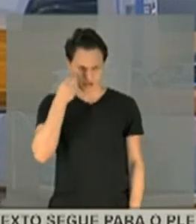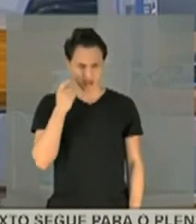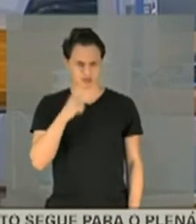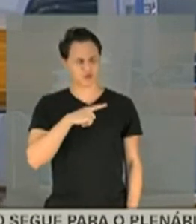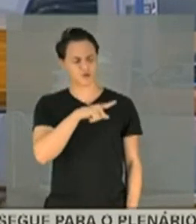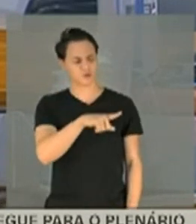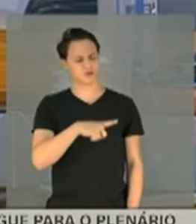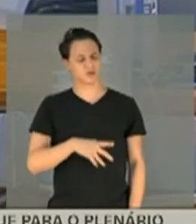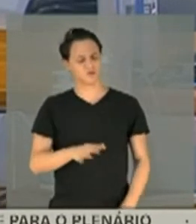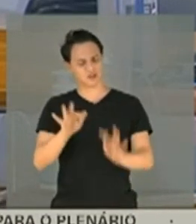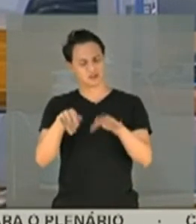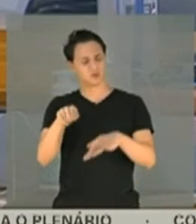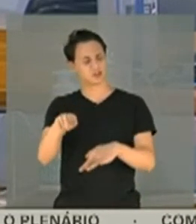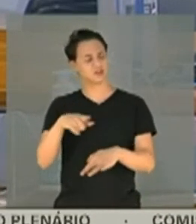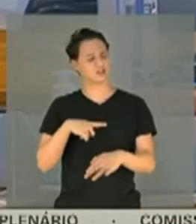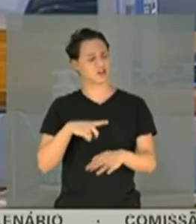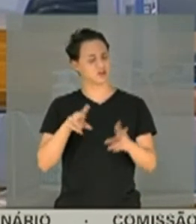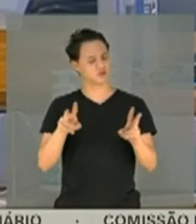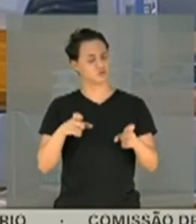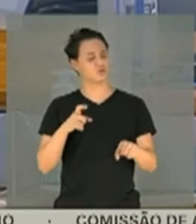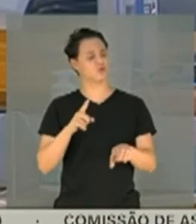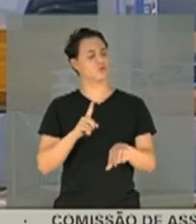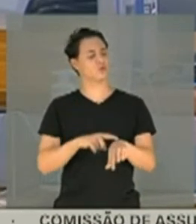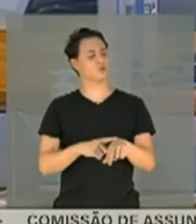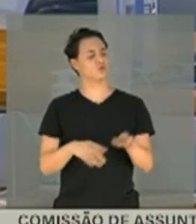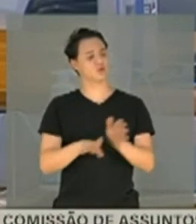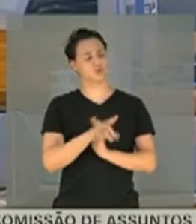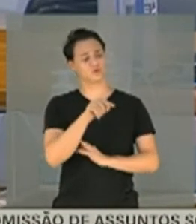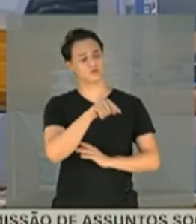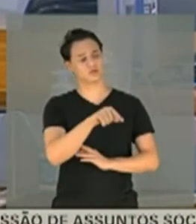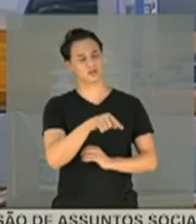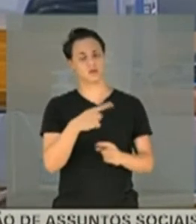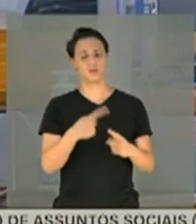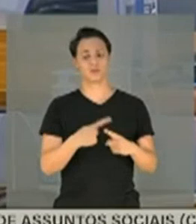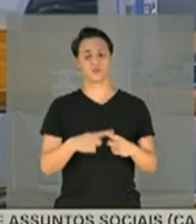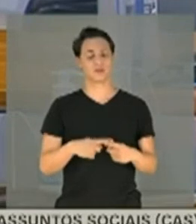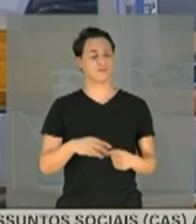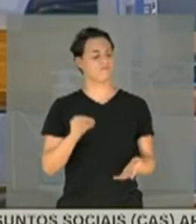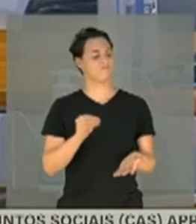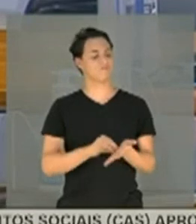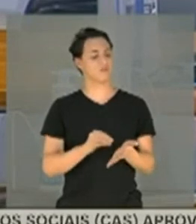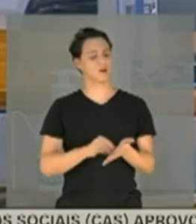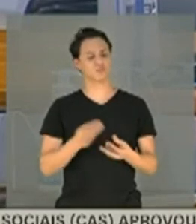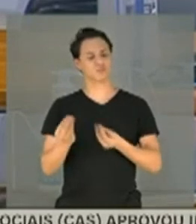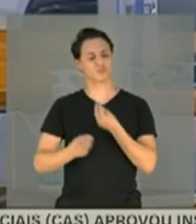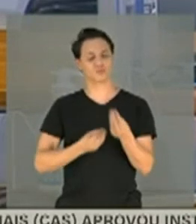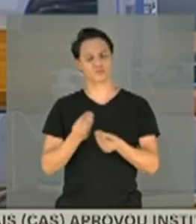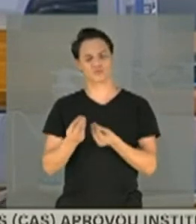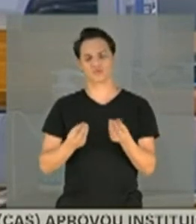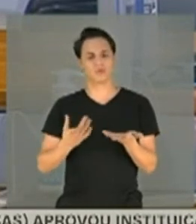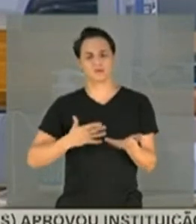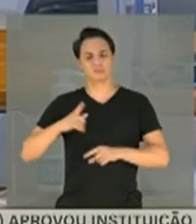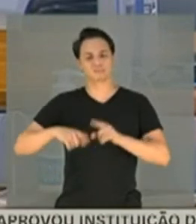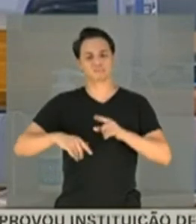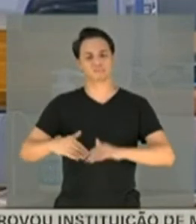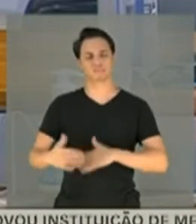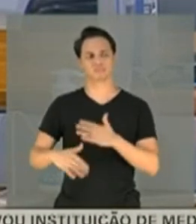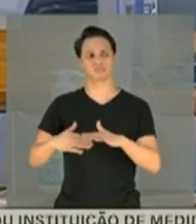este assunto quando chegou ao senhor por absoluta falta de condições para